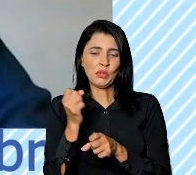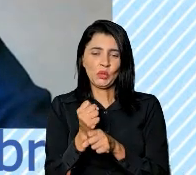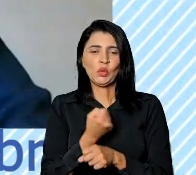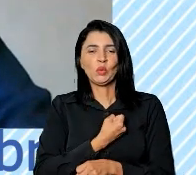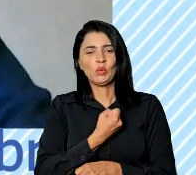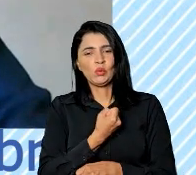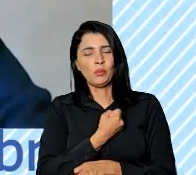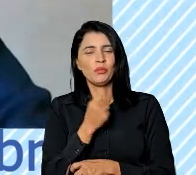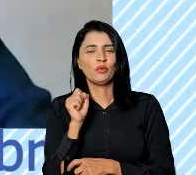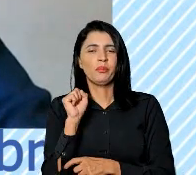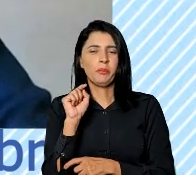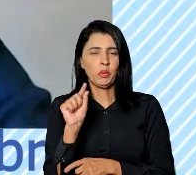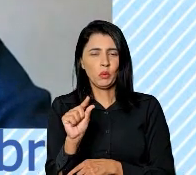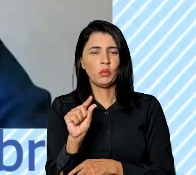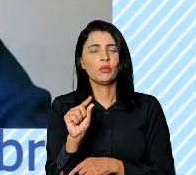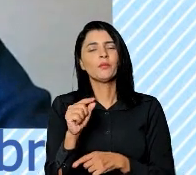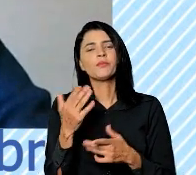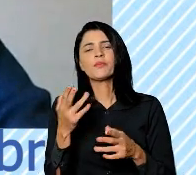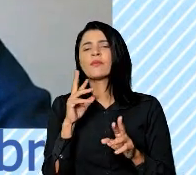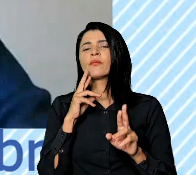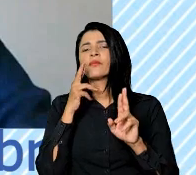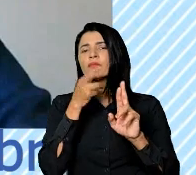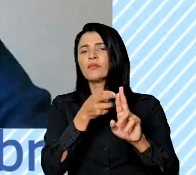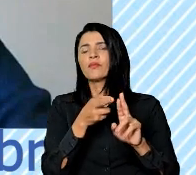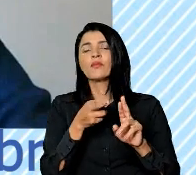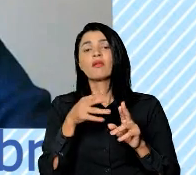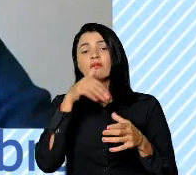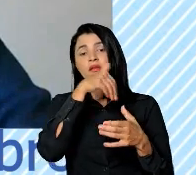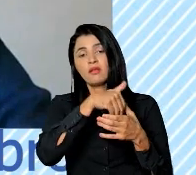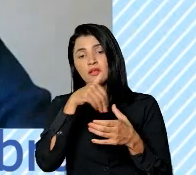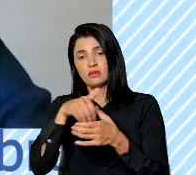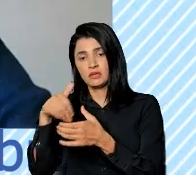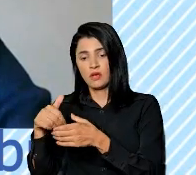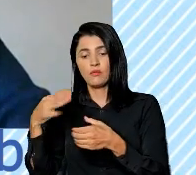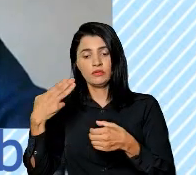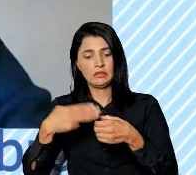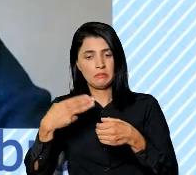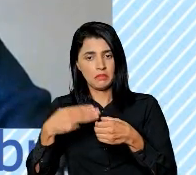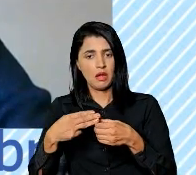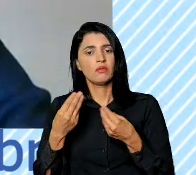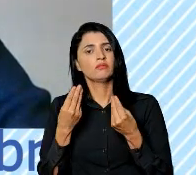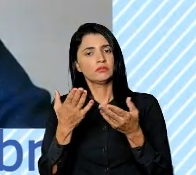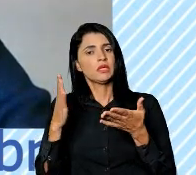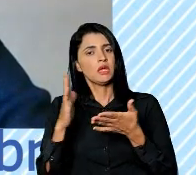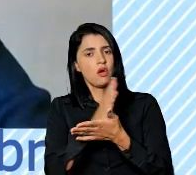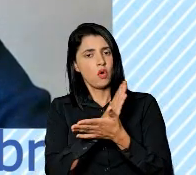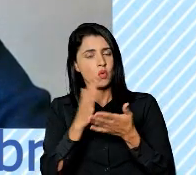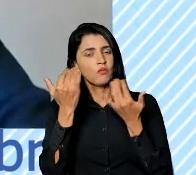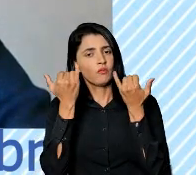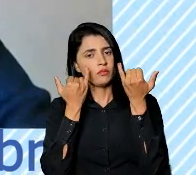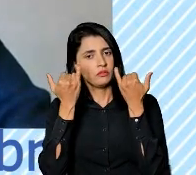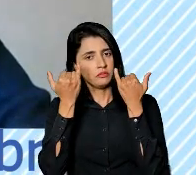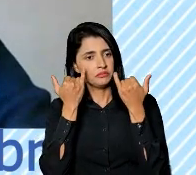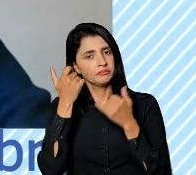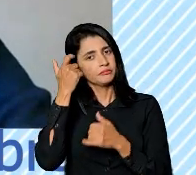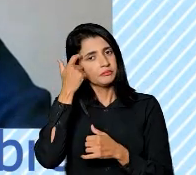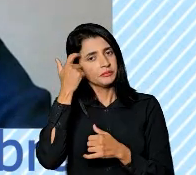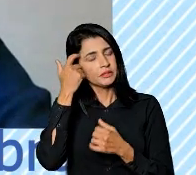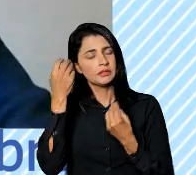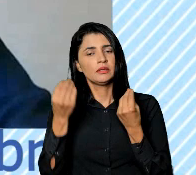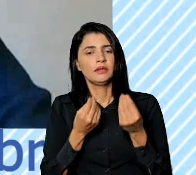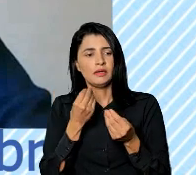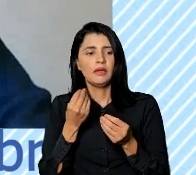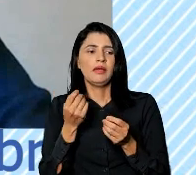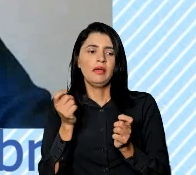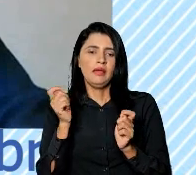Agora eu vou fazer referência às eleições municipais, eu trouxe alguns dados, imaginei até que a gente fosse ter, que eu fosse